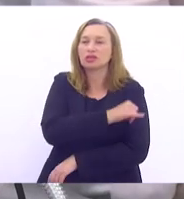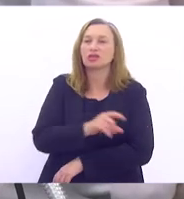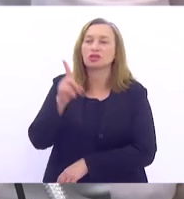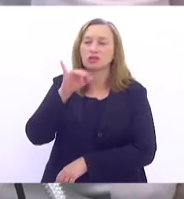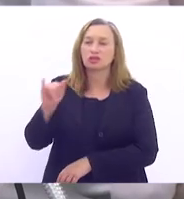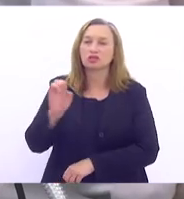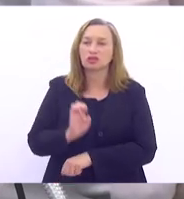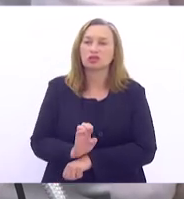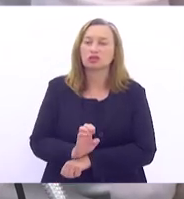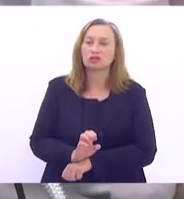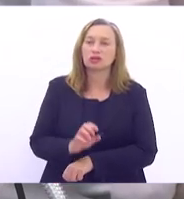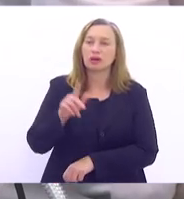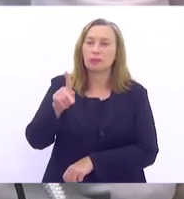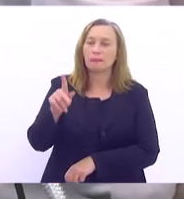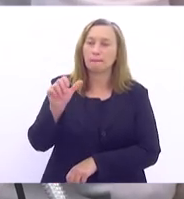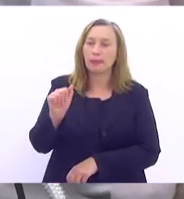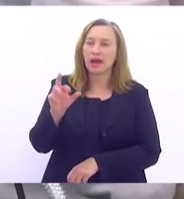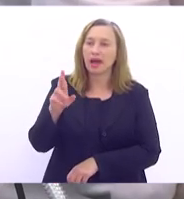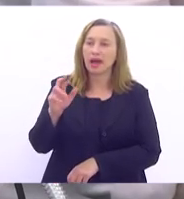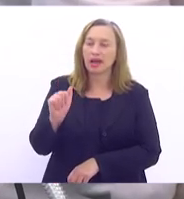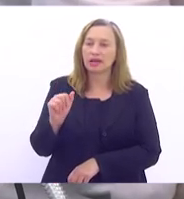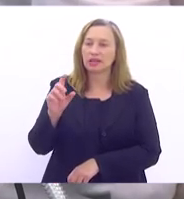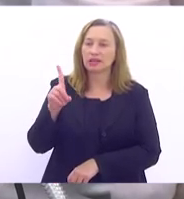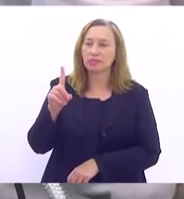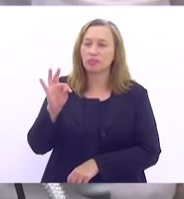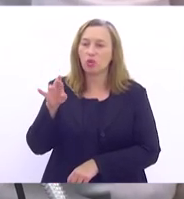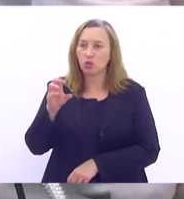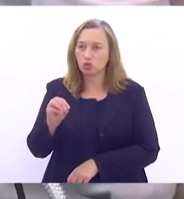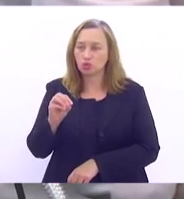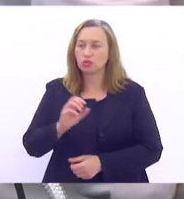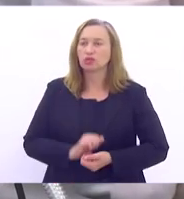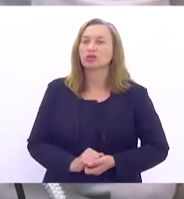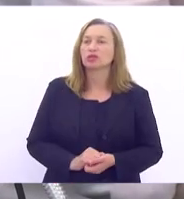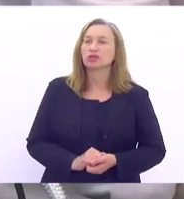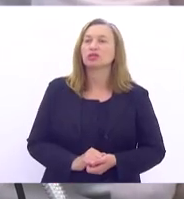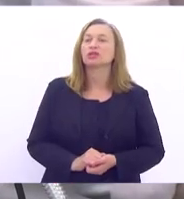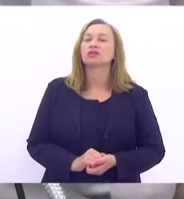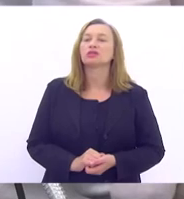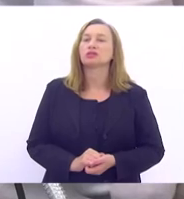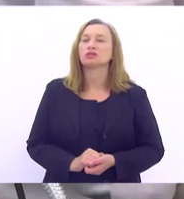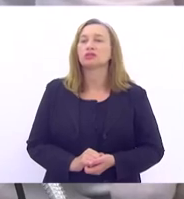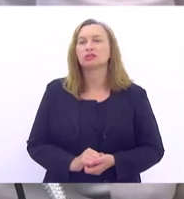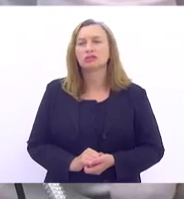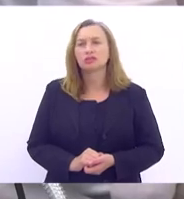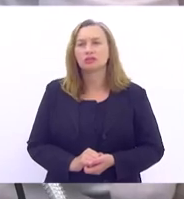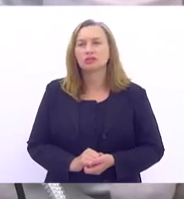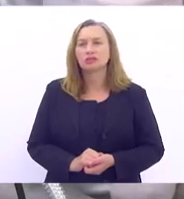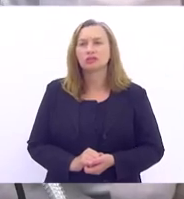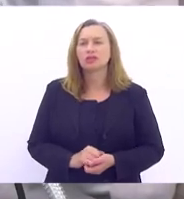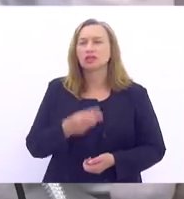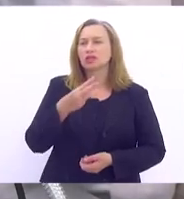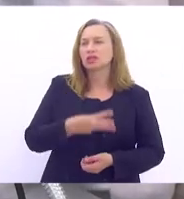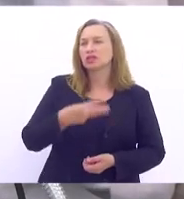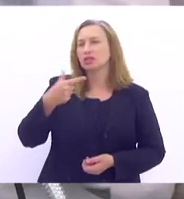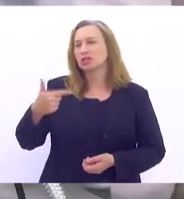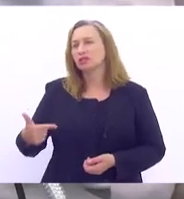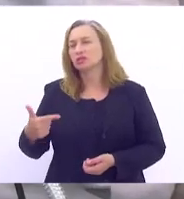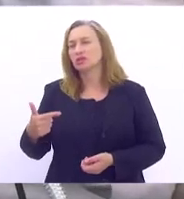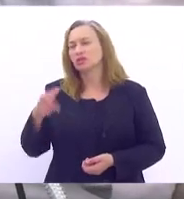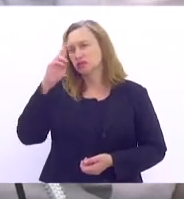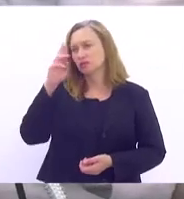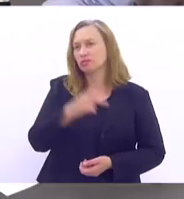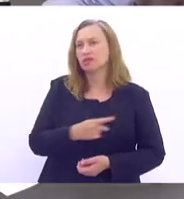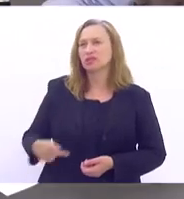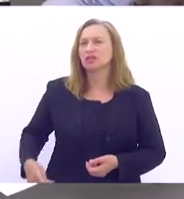Estadual do Paradesporto. É, o parecer é pela legalidade. 32, presidente. Com emenda,